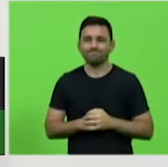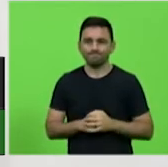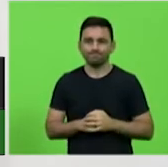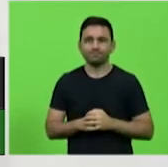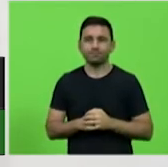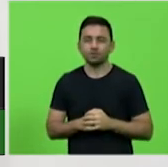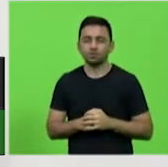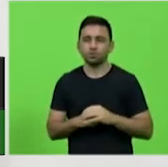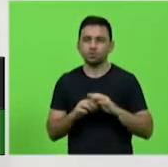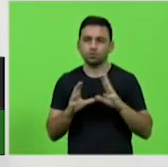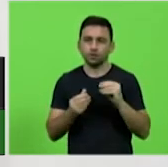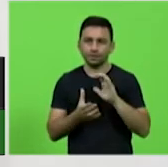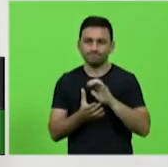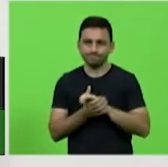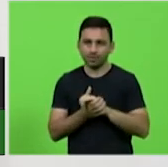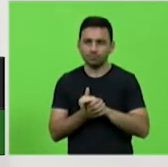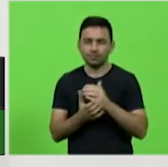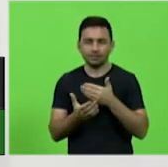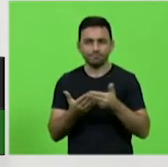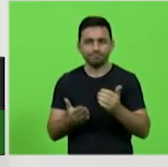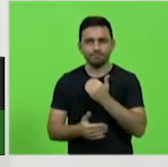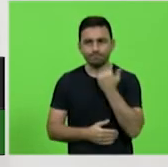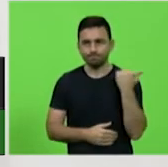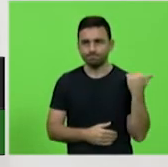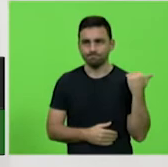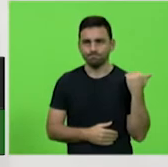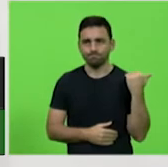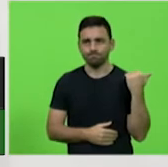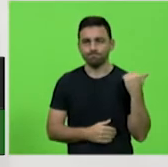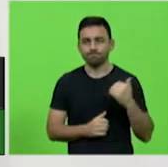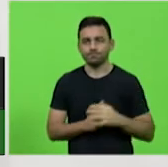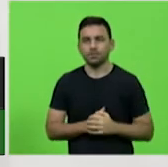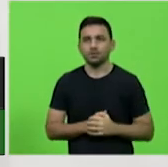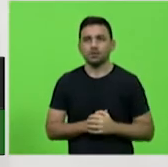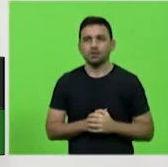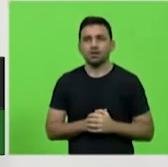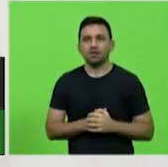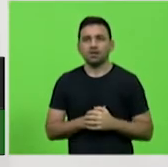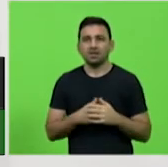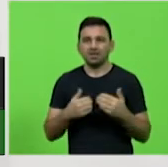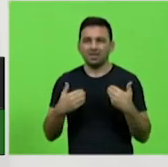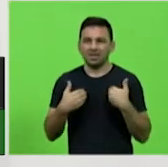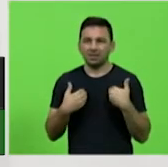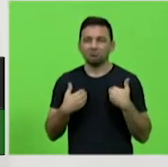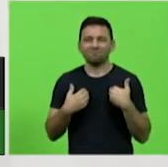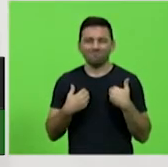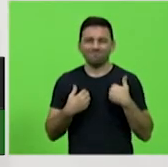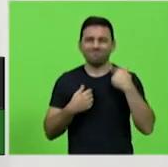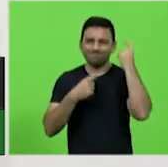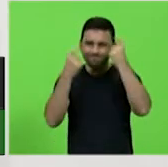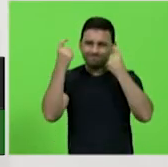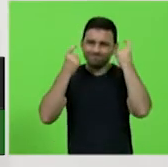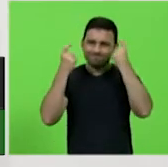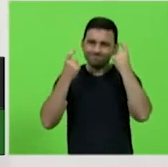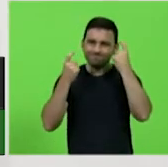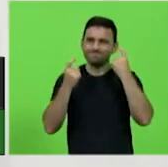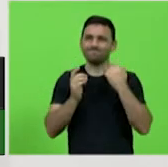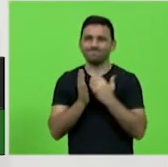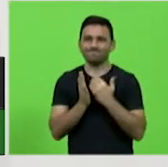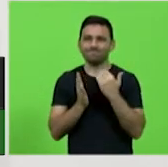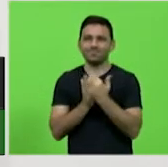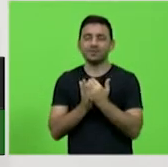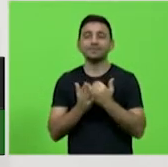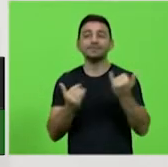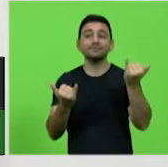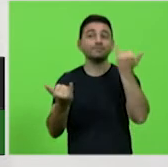a vida nesse trágico acidente. Mas o que me deixou muito preocupado foi a